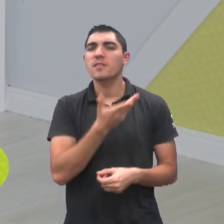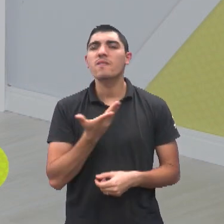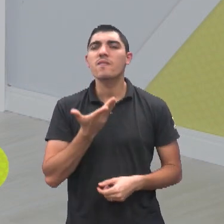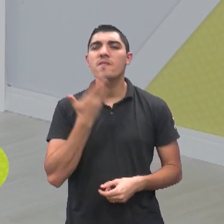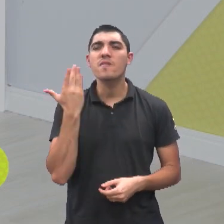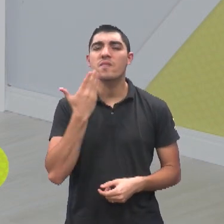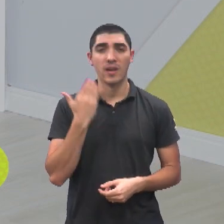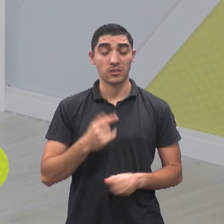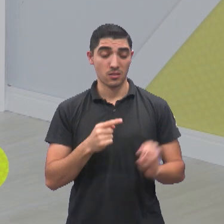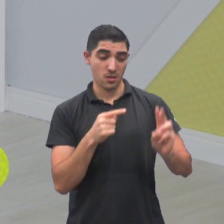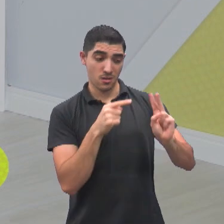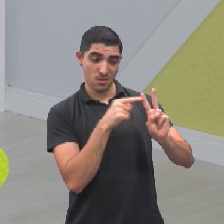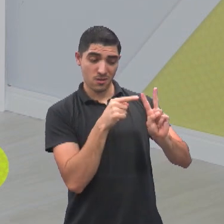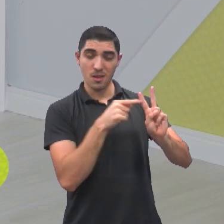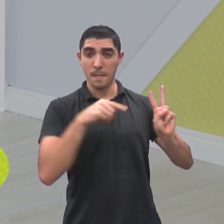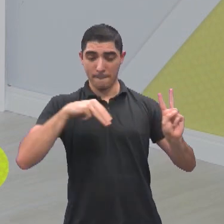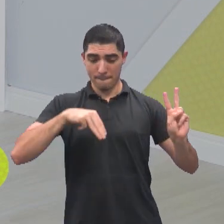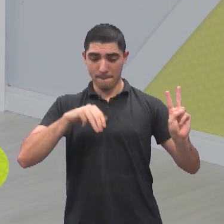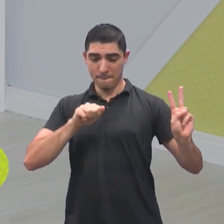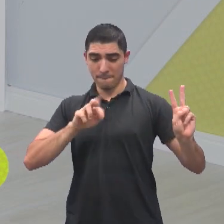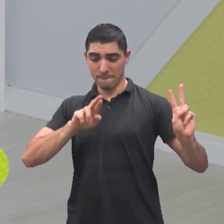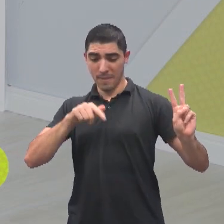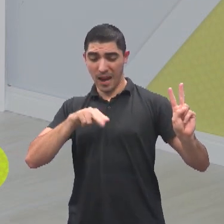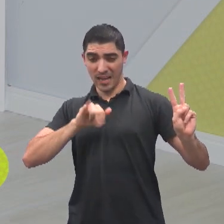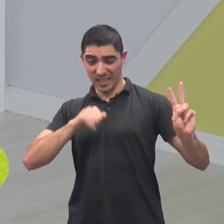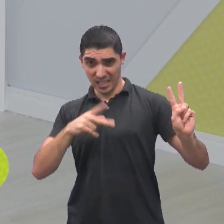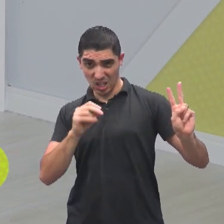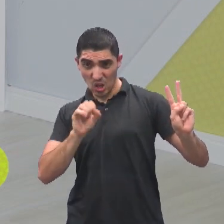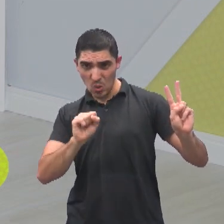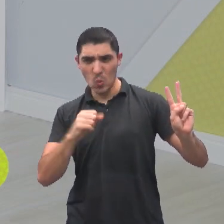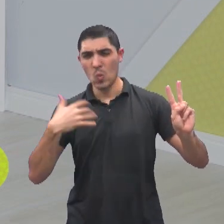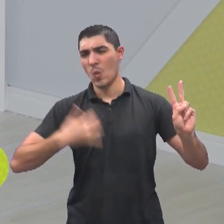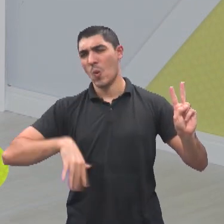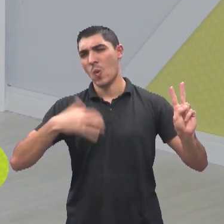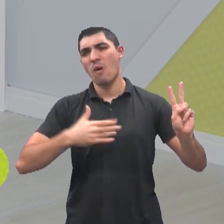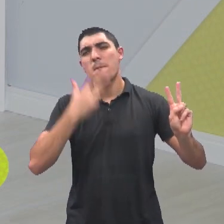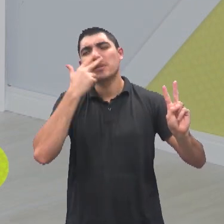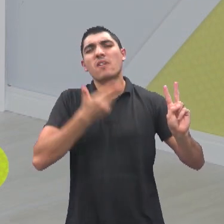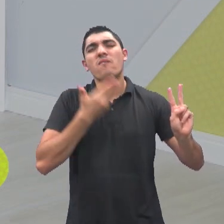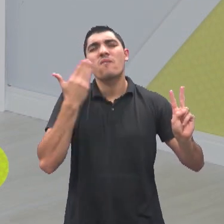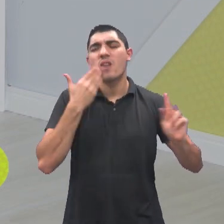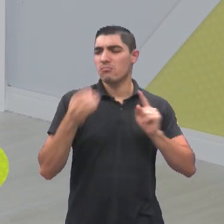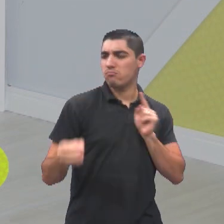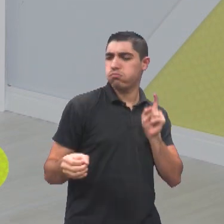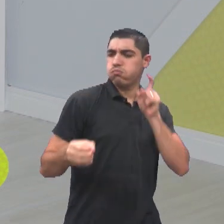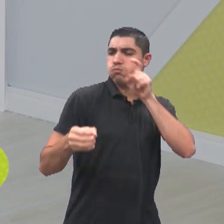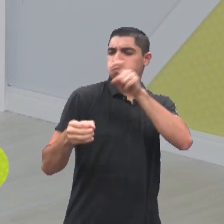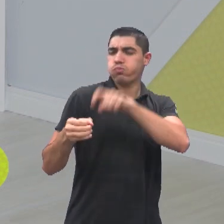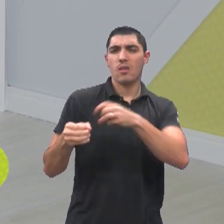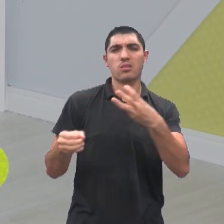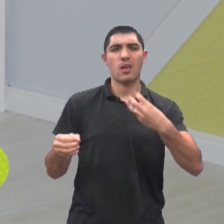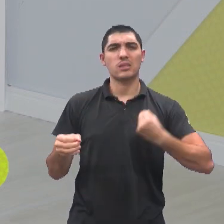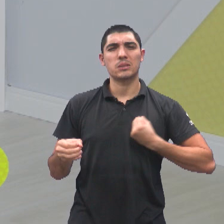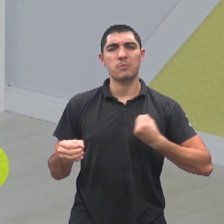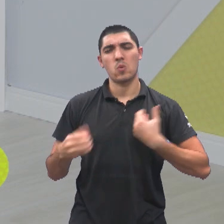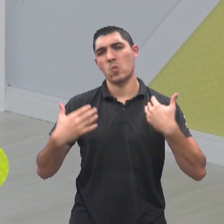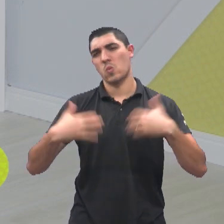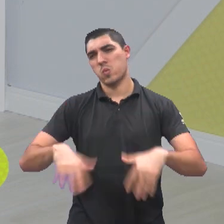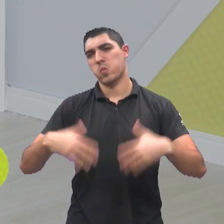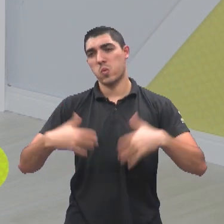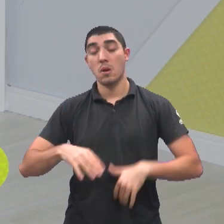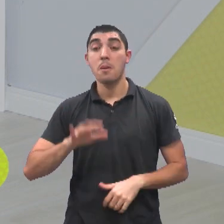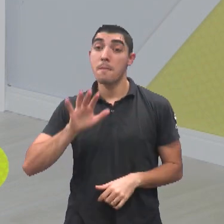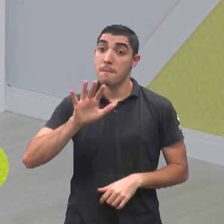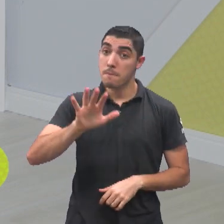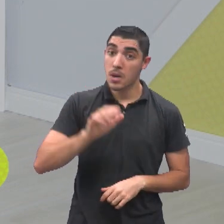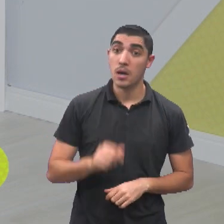com uma tranquilidade, uma facilidade, a mesma coisa o Humberto, mesma coisa também o Ed. Esses jogadores fizeram a diferença, mas o São